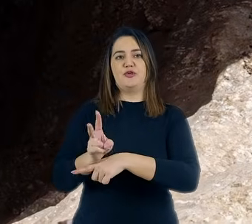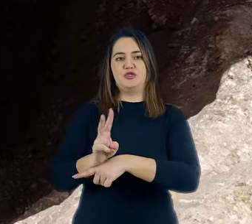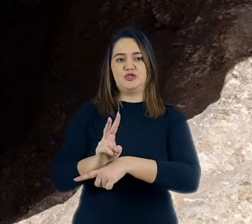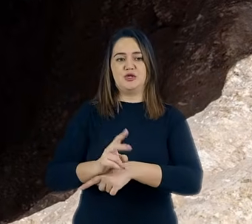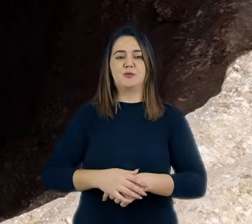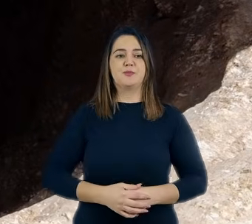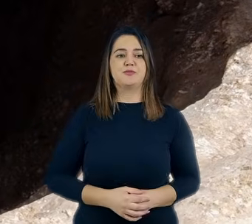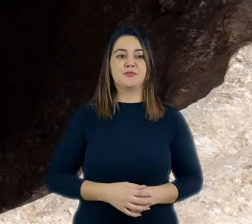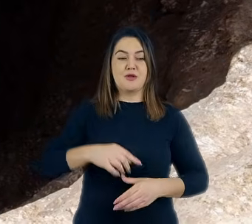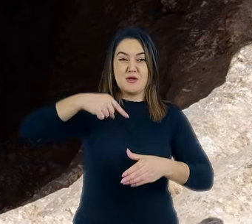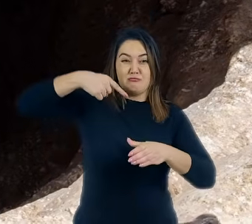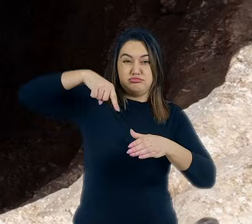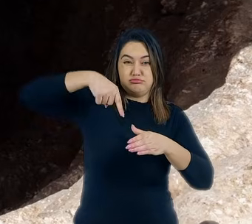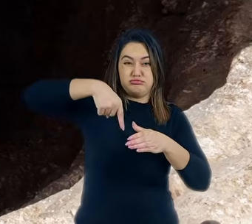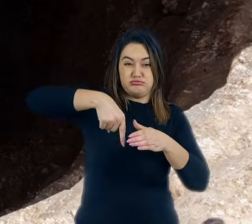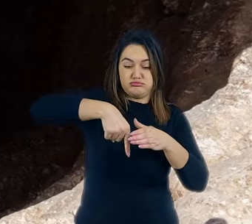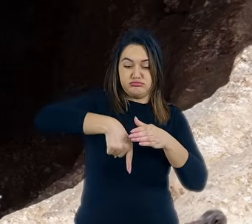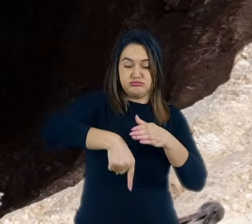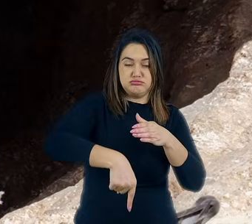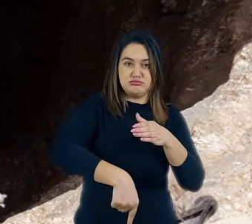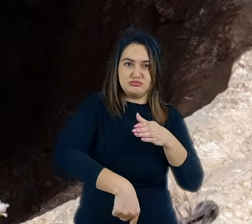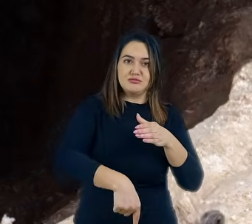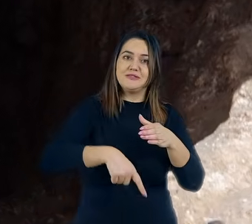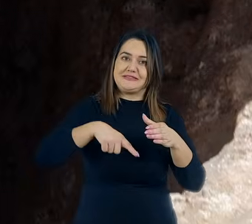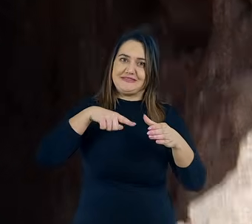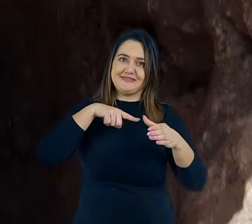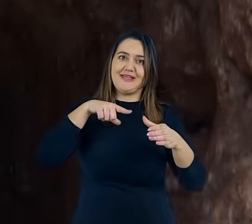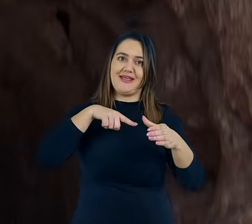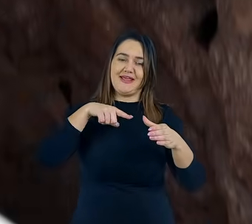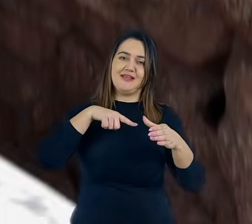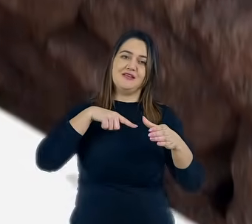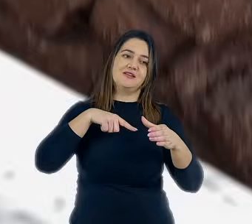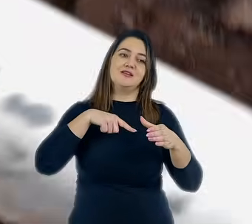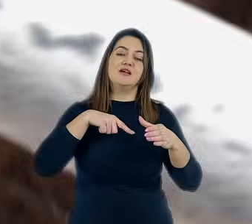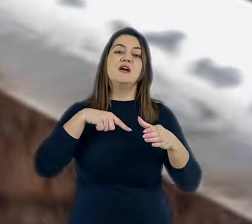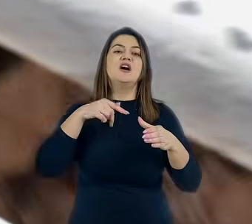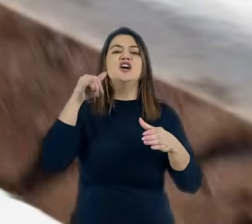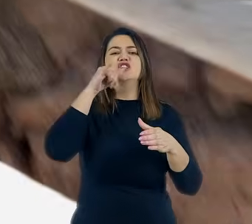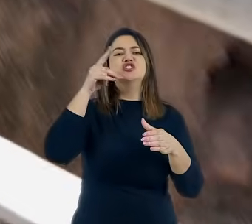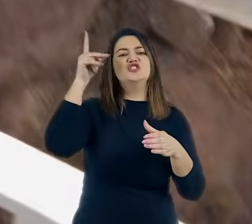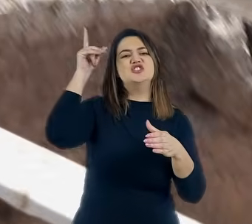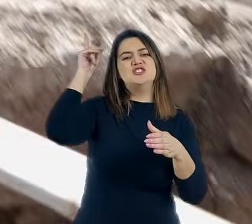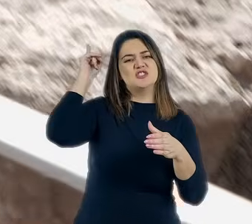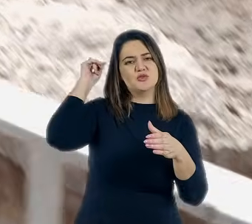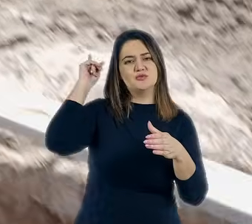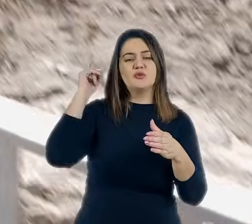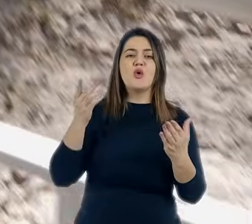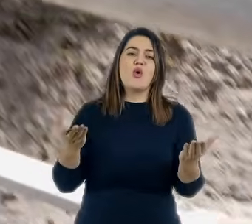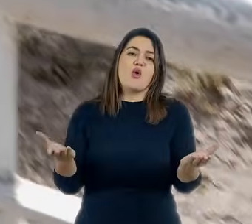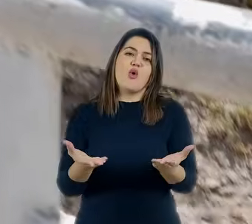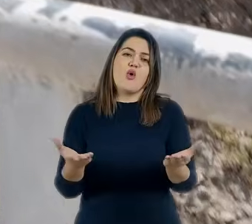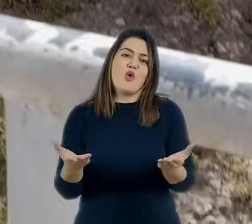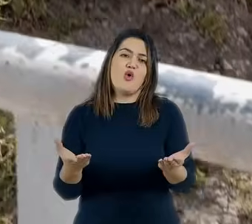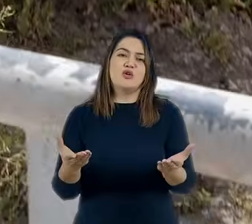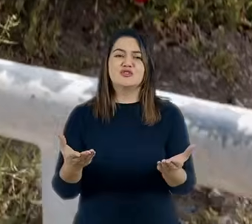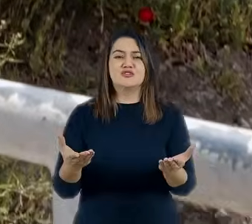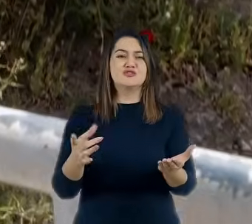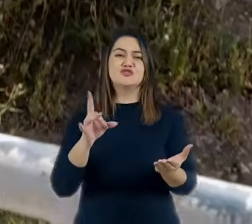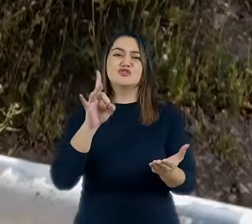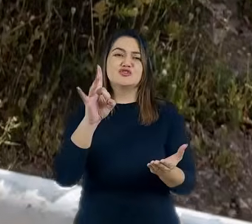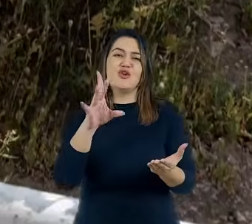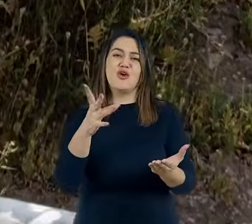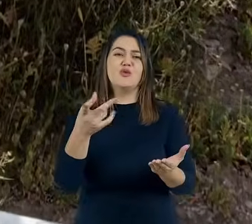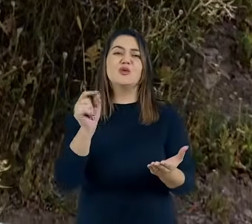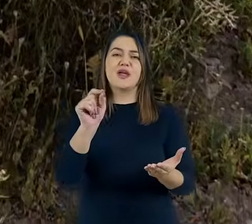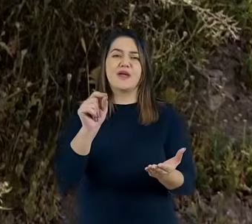armados. Metros e metros estão lá para baixo, num antigo poço que hoje se tornou uma moradia,